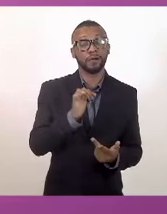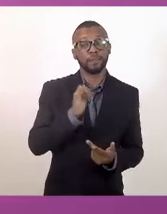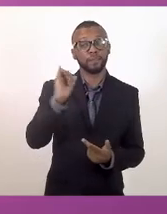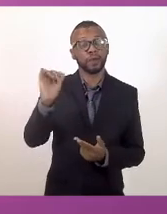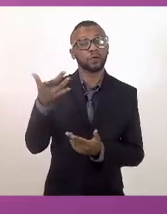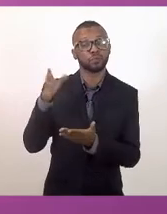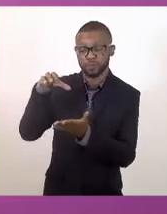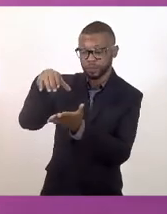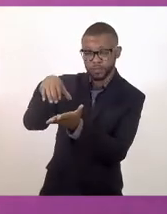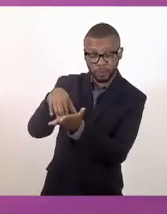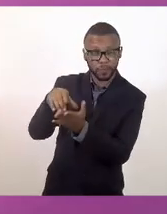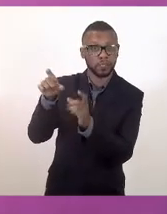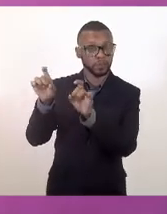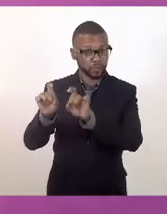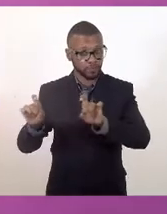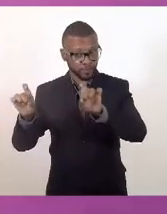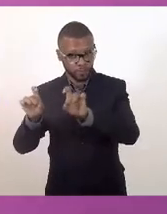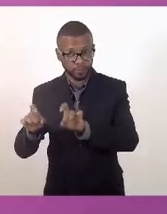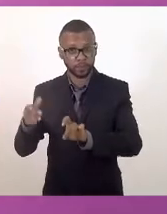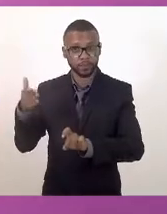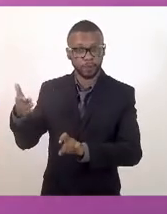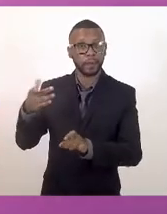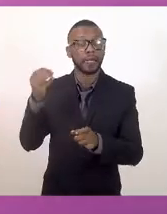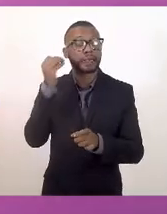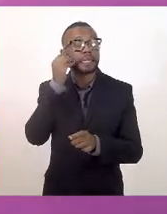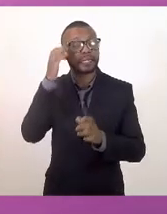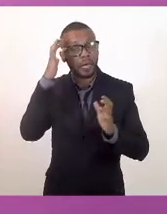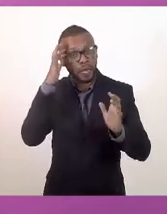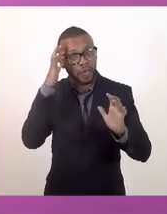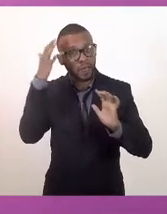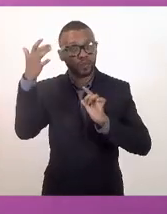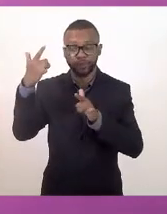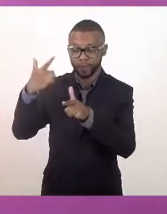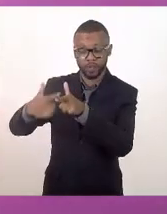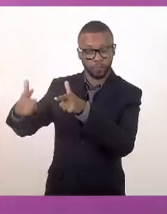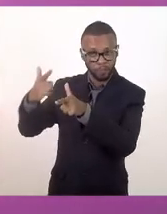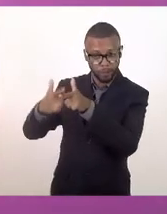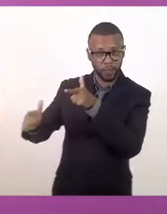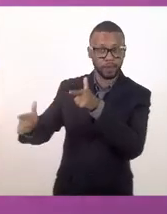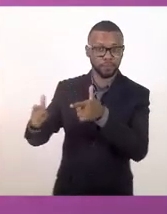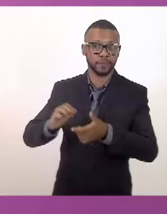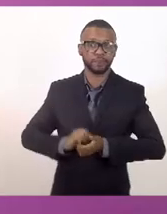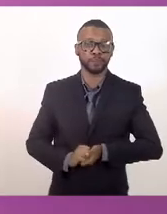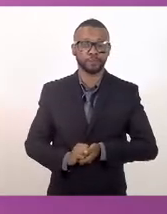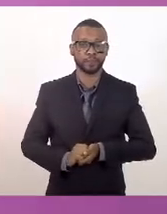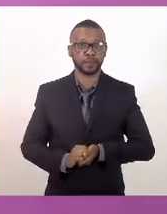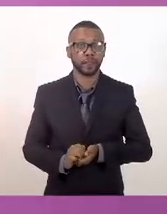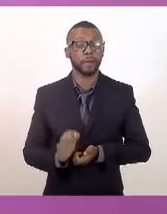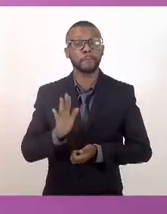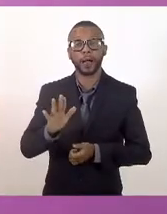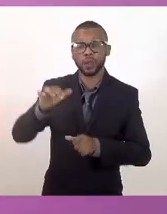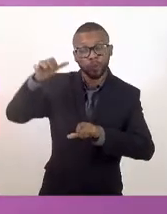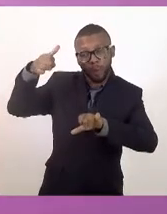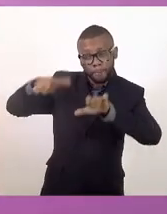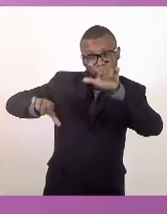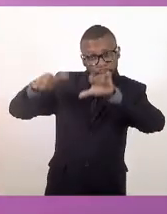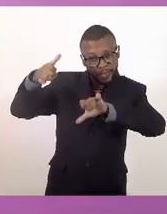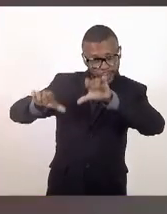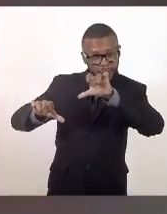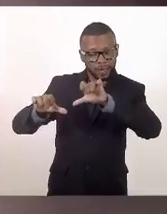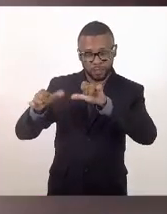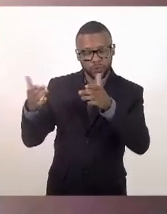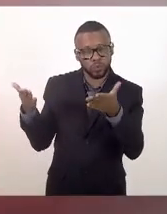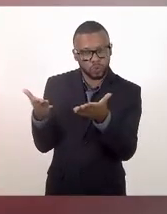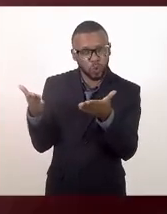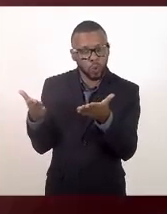né, para tentar resolver esse problema. Mas, do parecer, se conseguir, é favorável